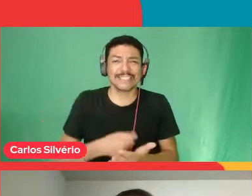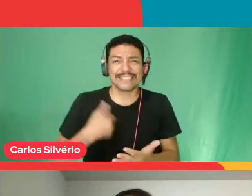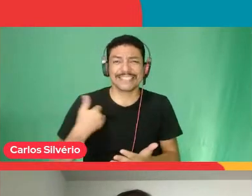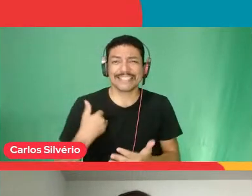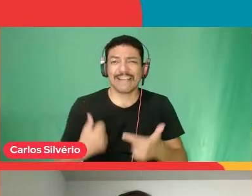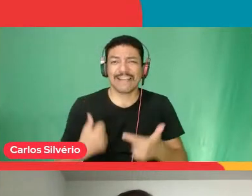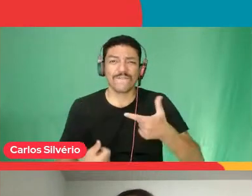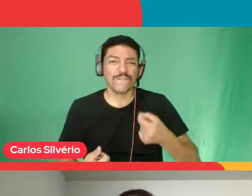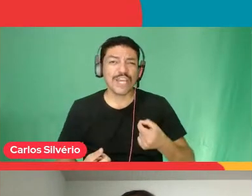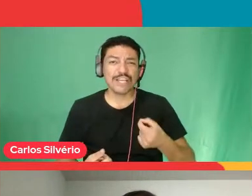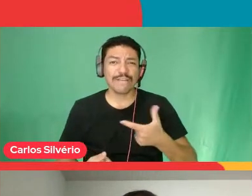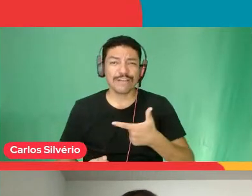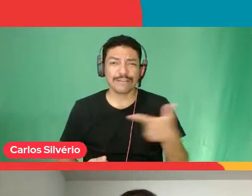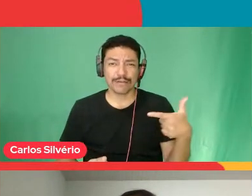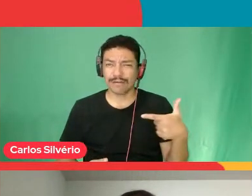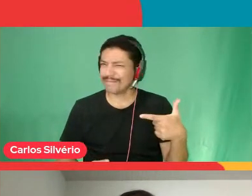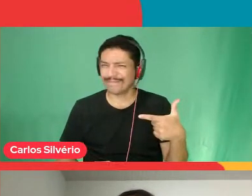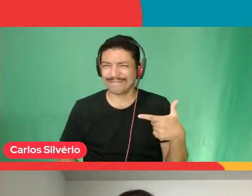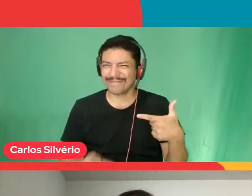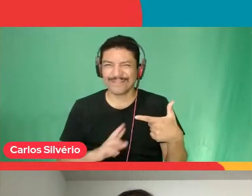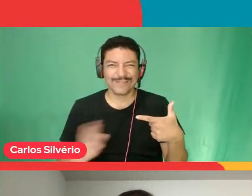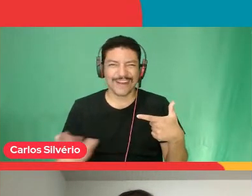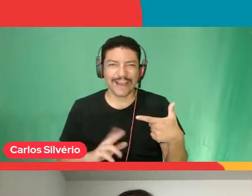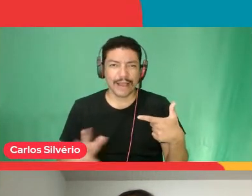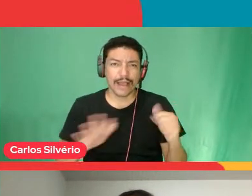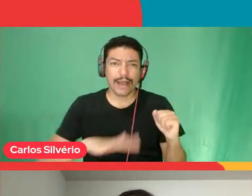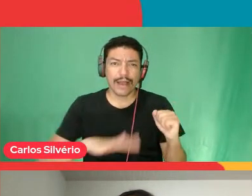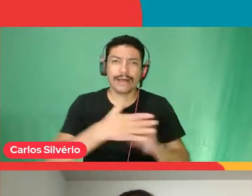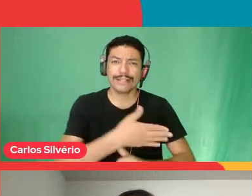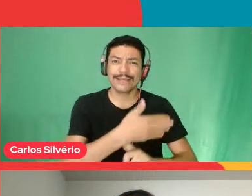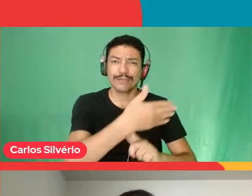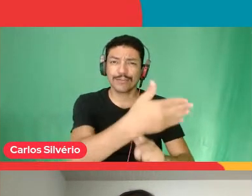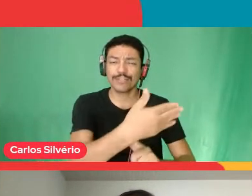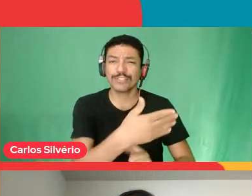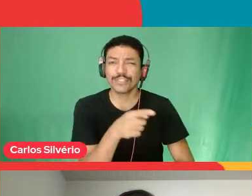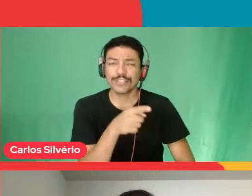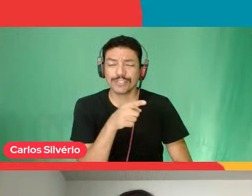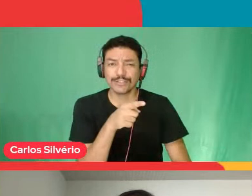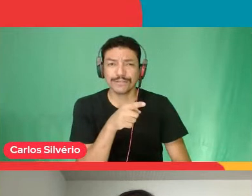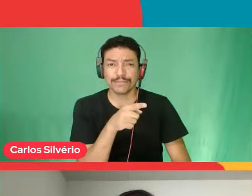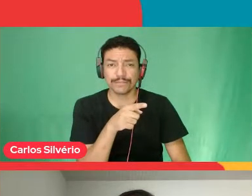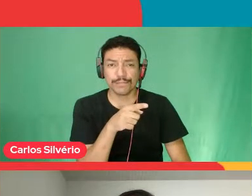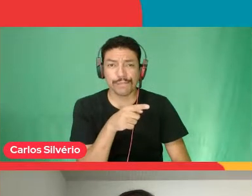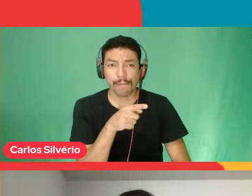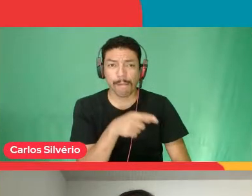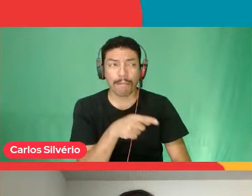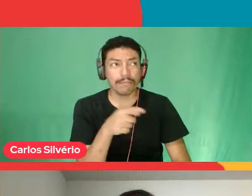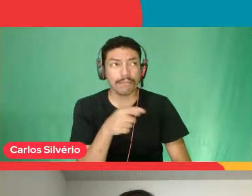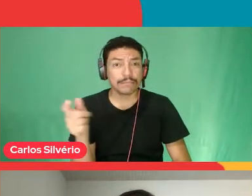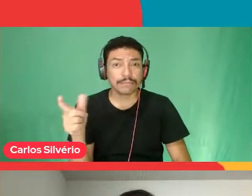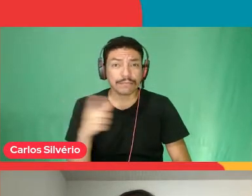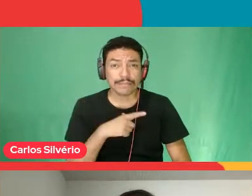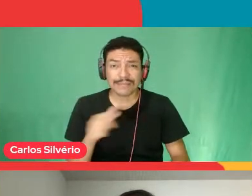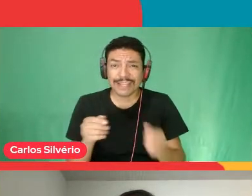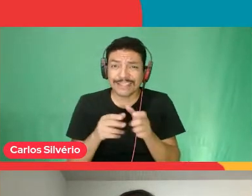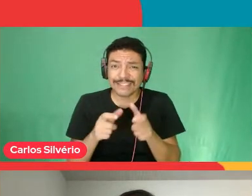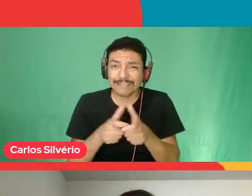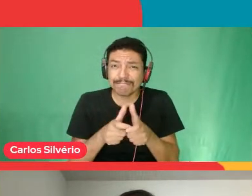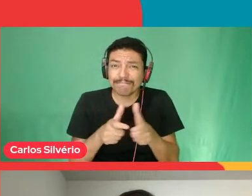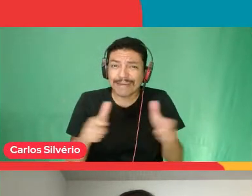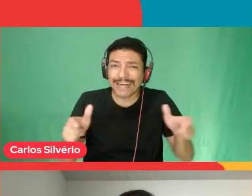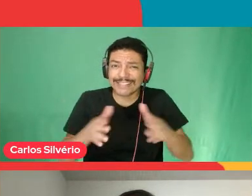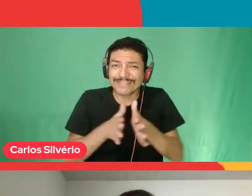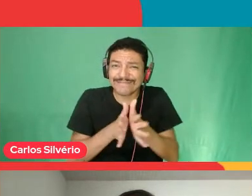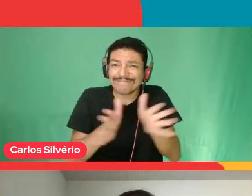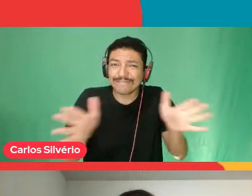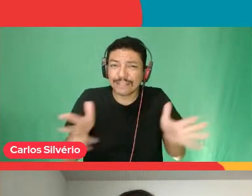22 anos, mas a vida não é assim. Eu acho que a área da tecnologia ela tem muito espaço para absorver pessoas